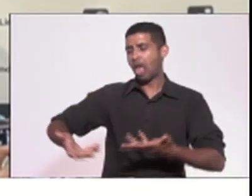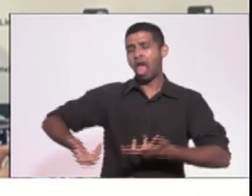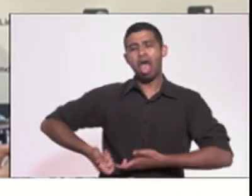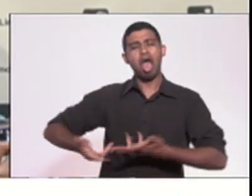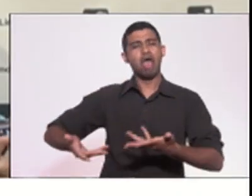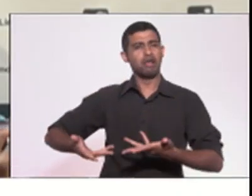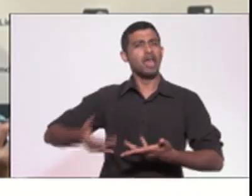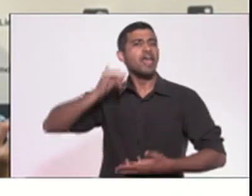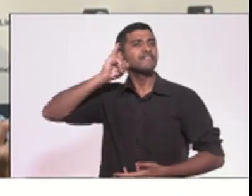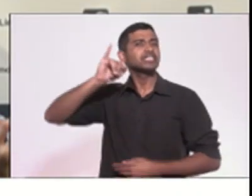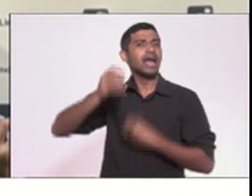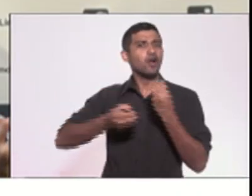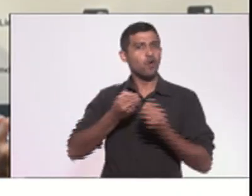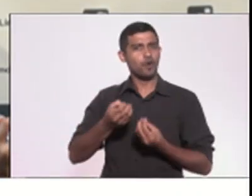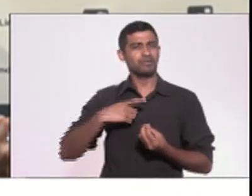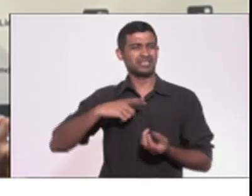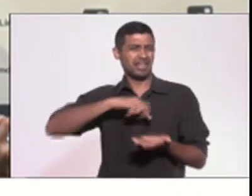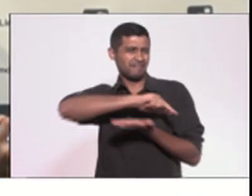gente tem vários exemplos, né?